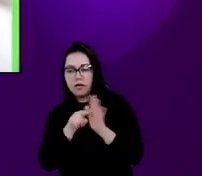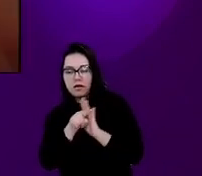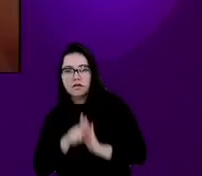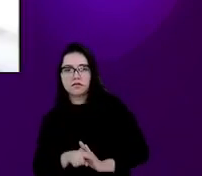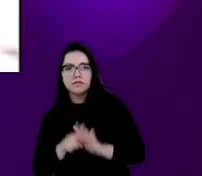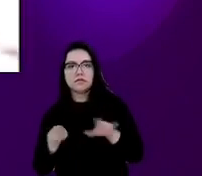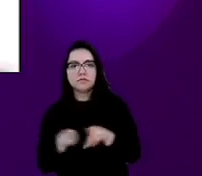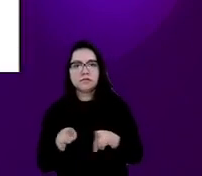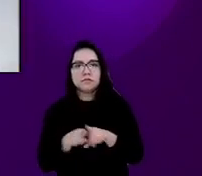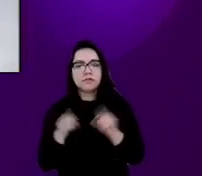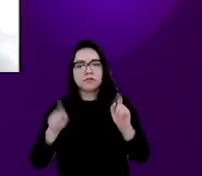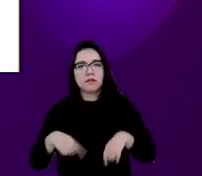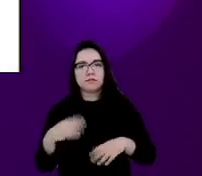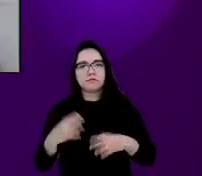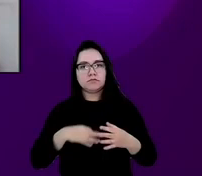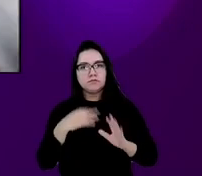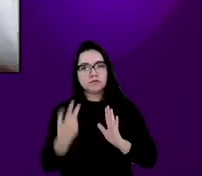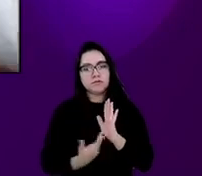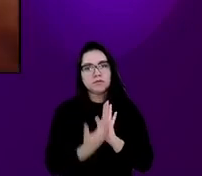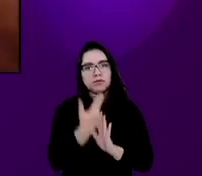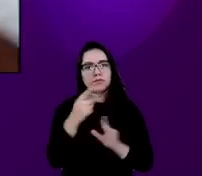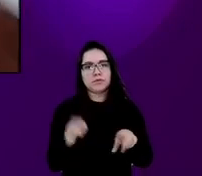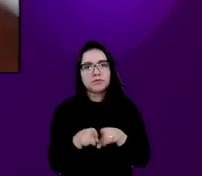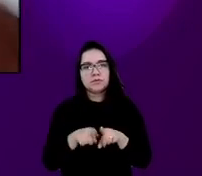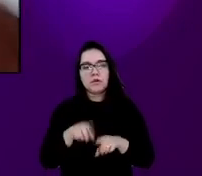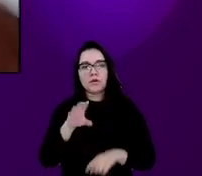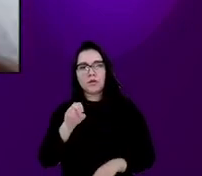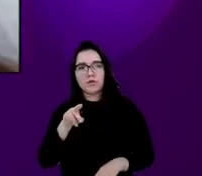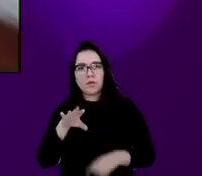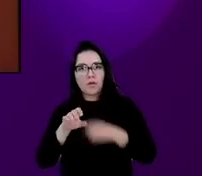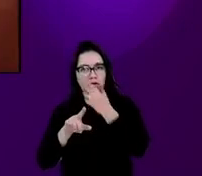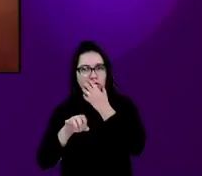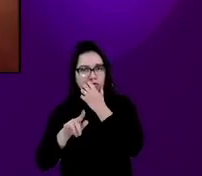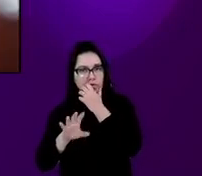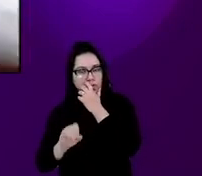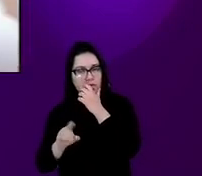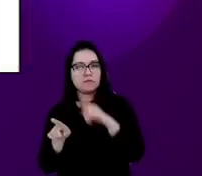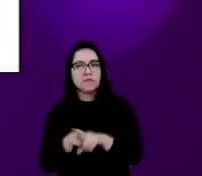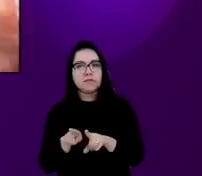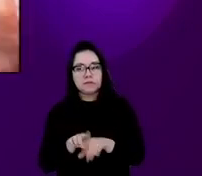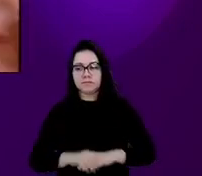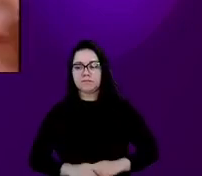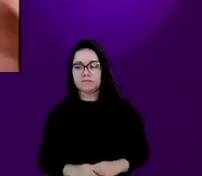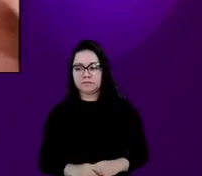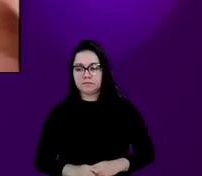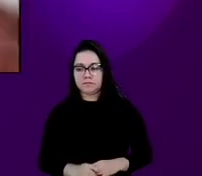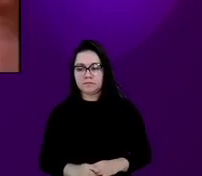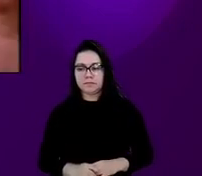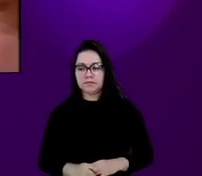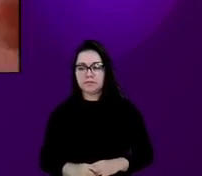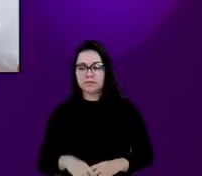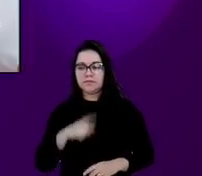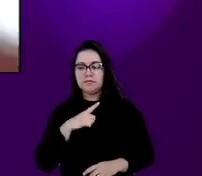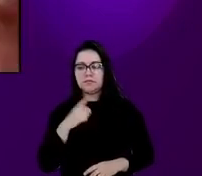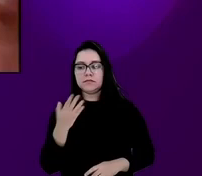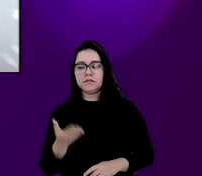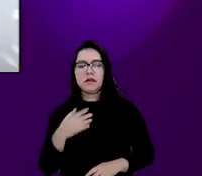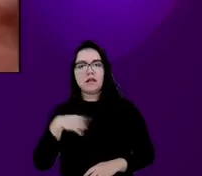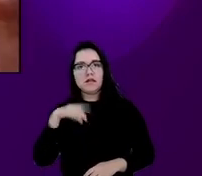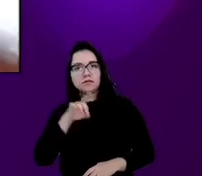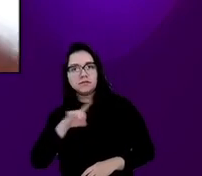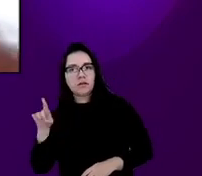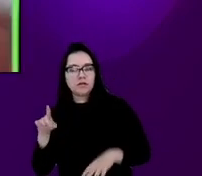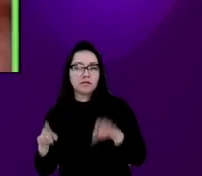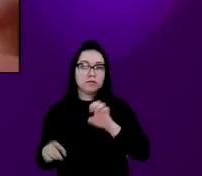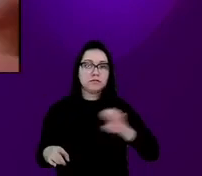na cirurgia oncoginecológica a gente também tem um papel de avaliação de perfusão. Nesse caso, a artéria uterina sendo ligada do lado direito, do lado